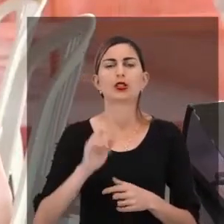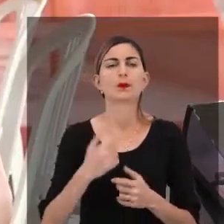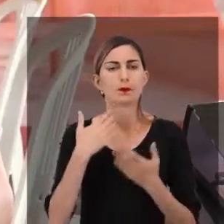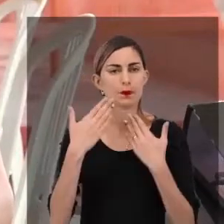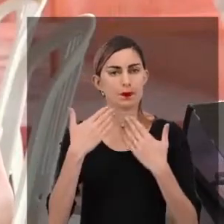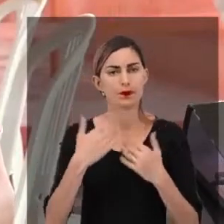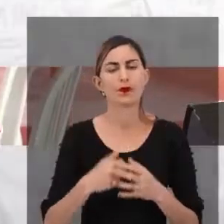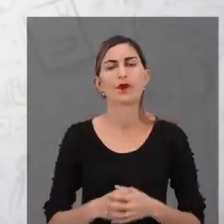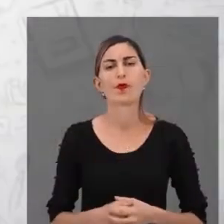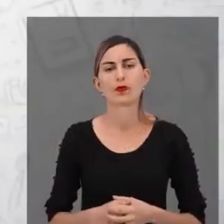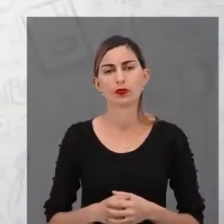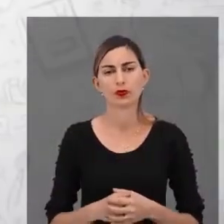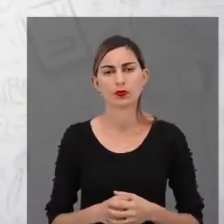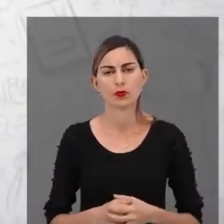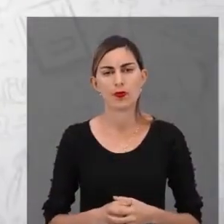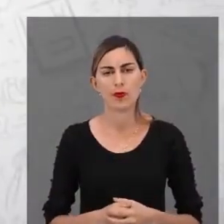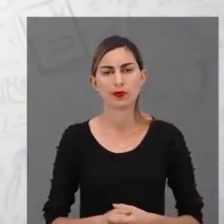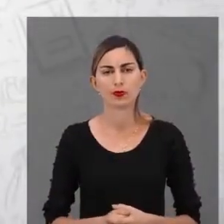a gente.